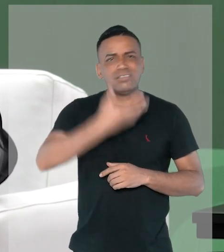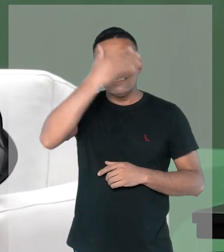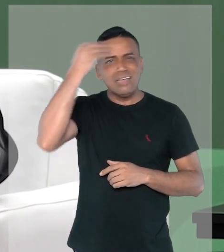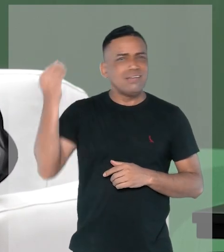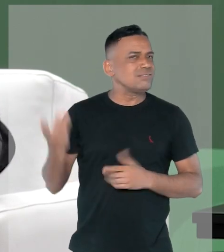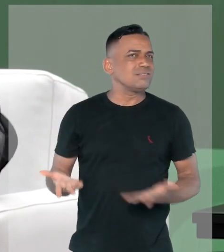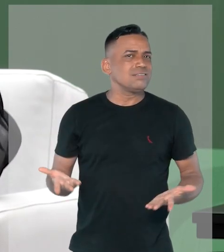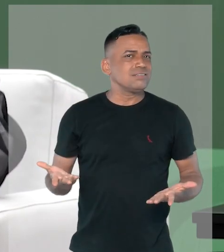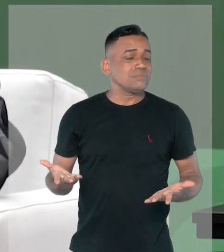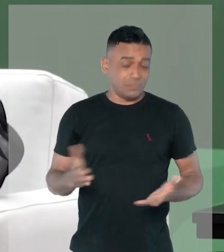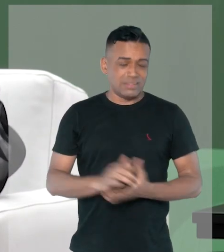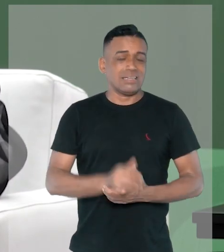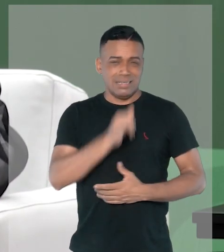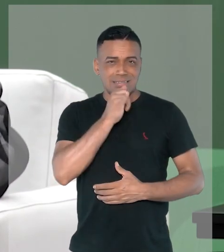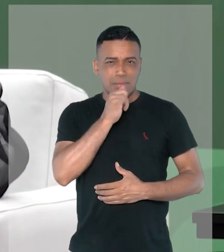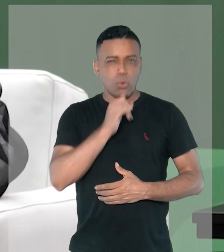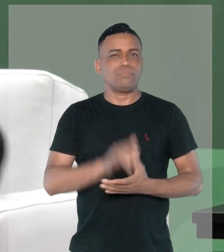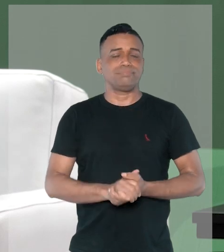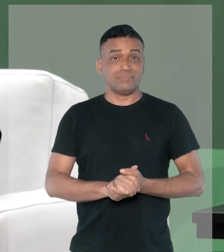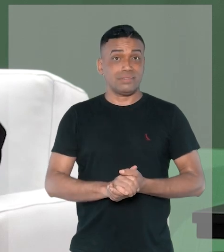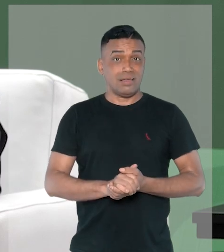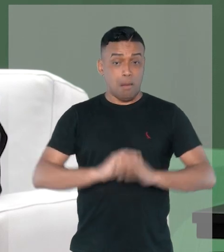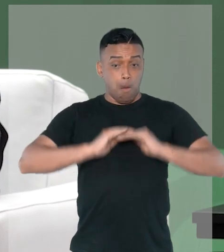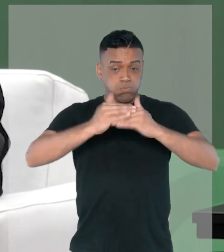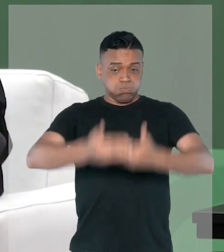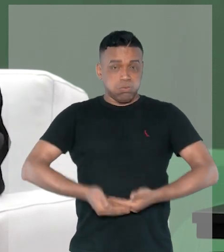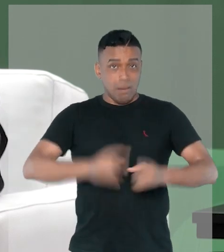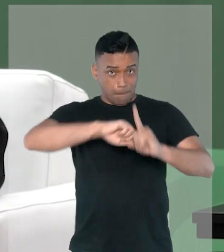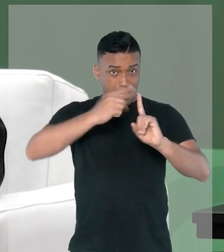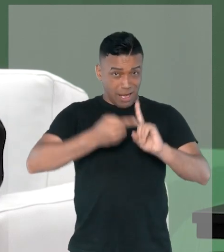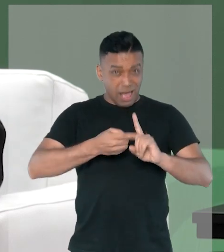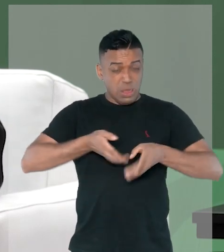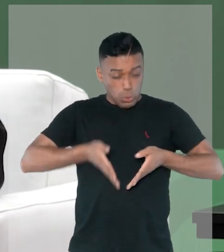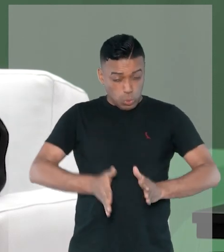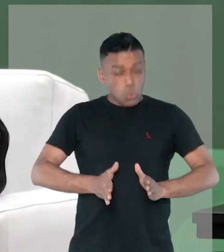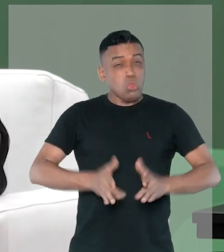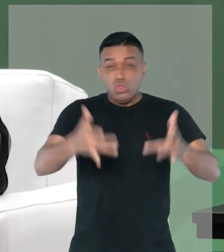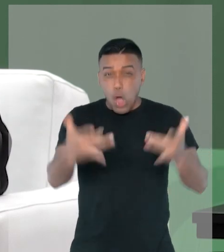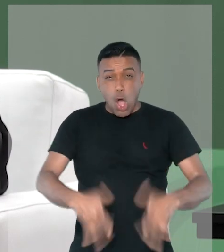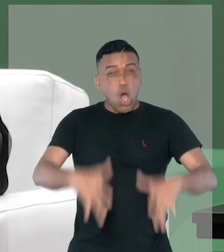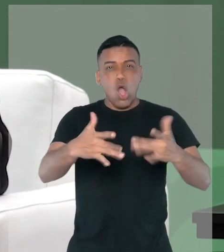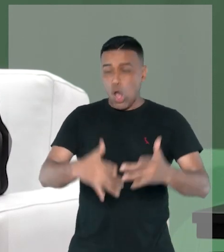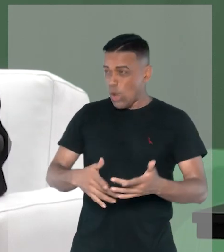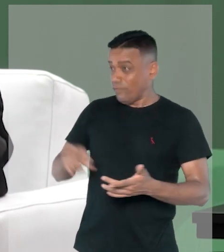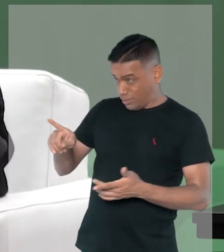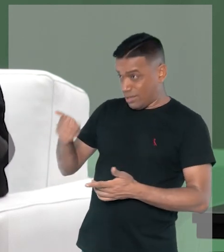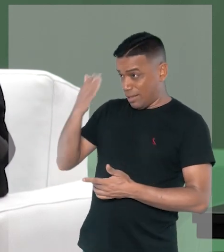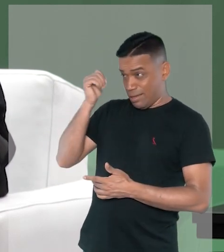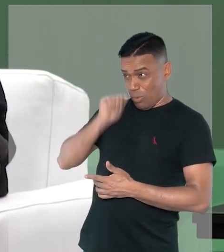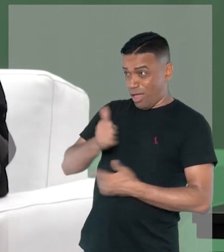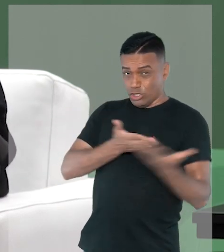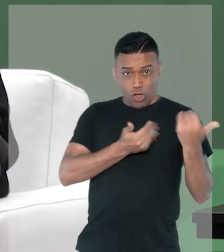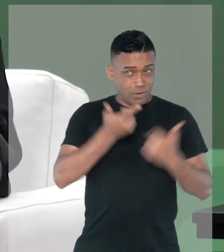exemplo, o parto dói. Vocês sabiam, meninas que não tiveram nenezes? Dói, não dói, mamãe?